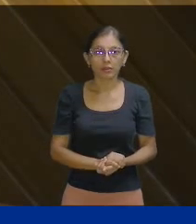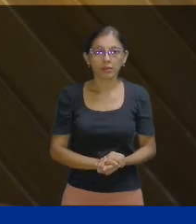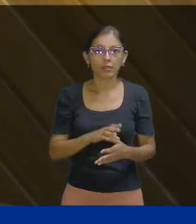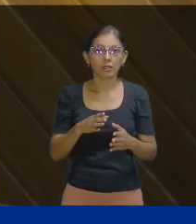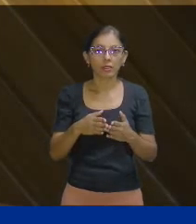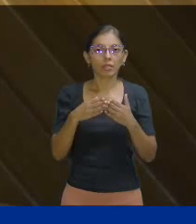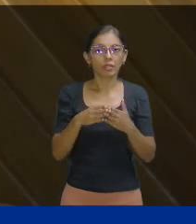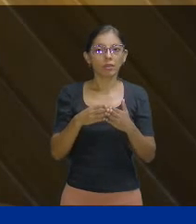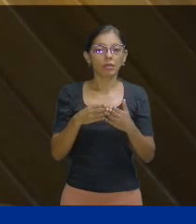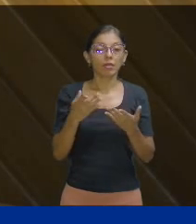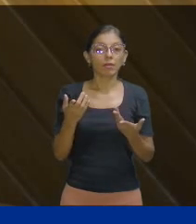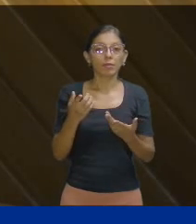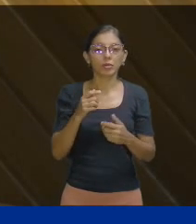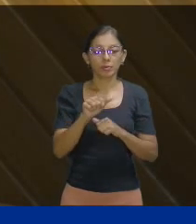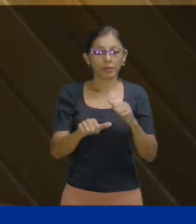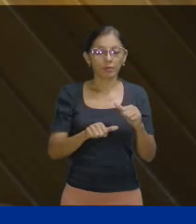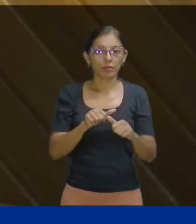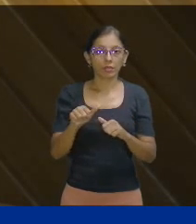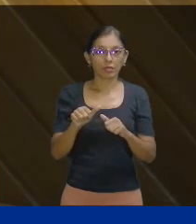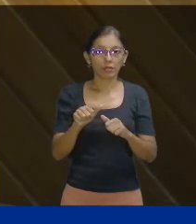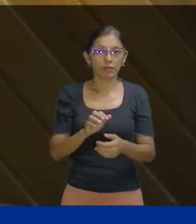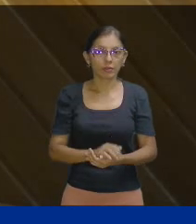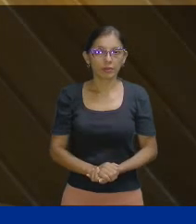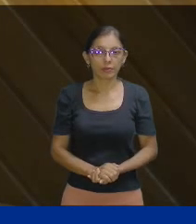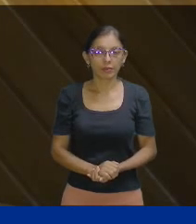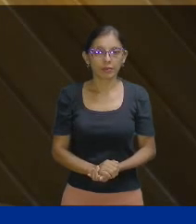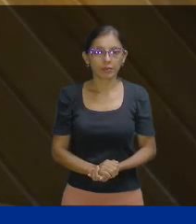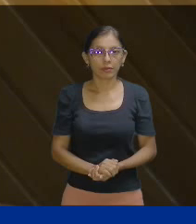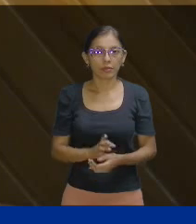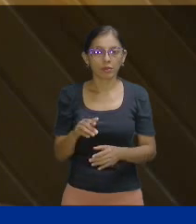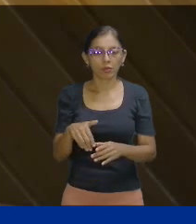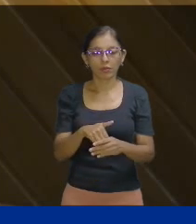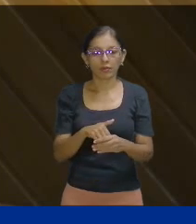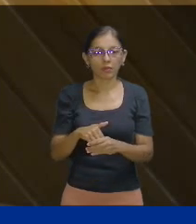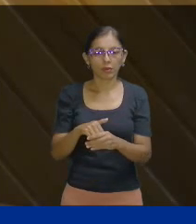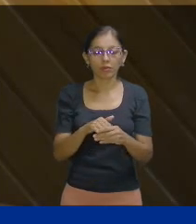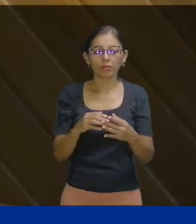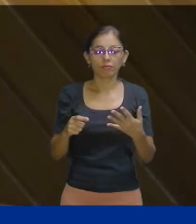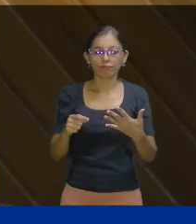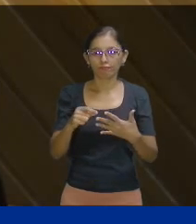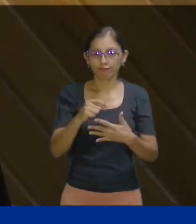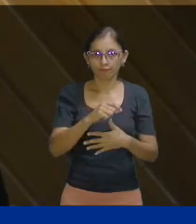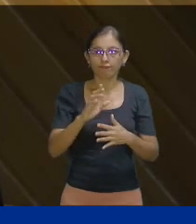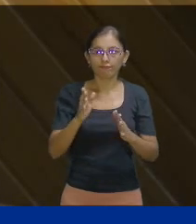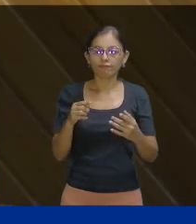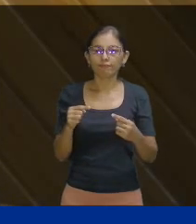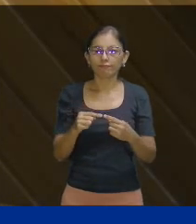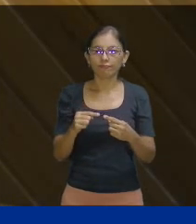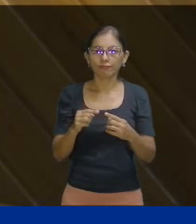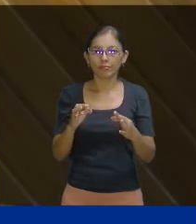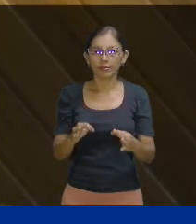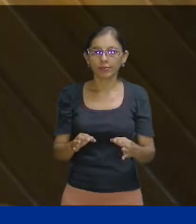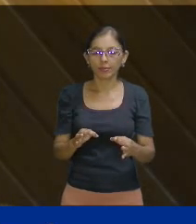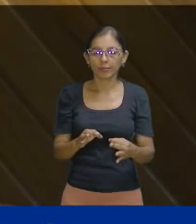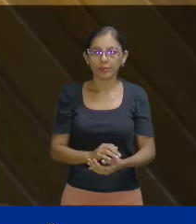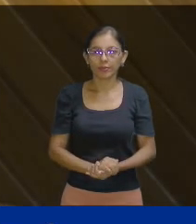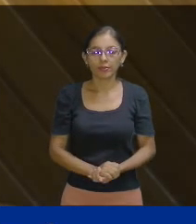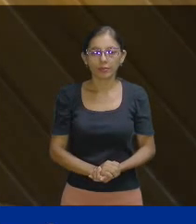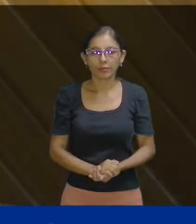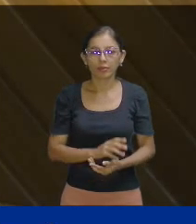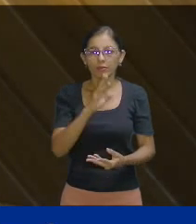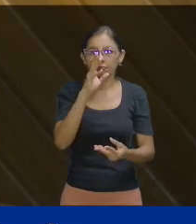tutela antecipada. Transcrevo aqui no corpo do voto todos os fundamentos do acórdão.